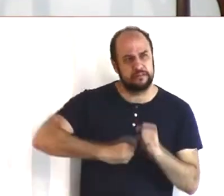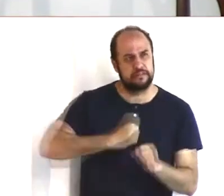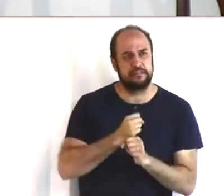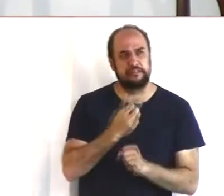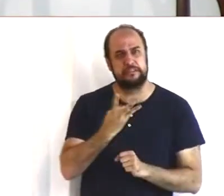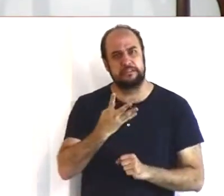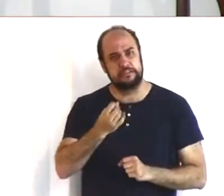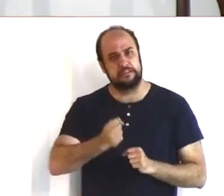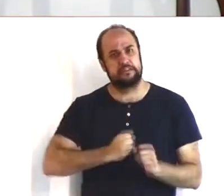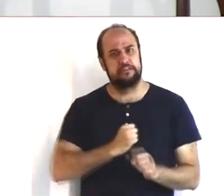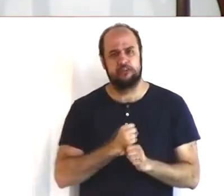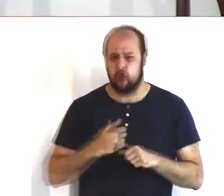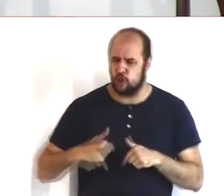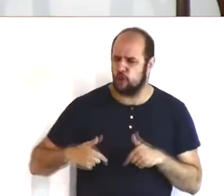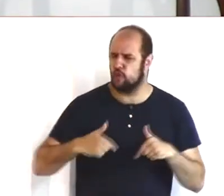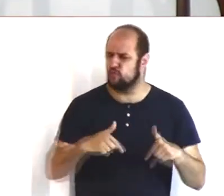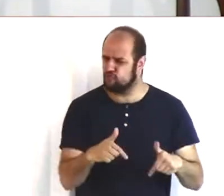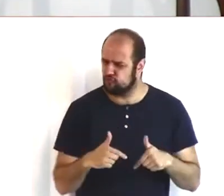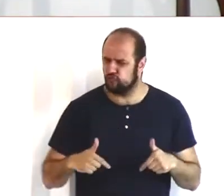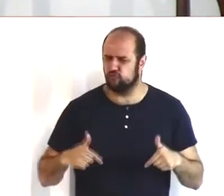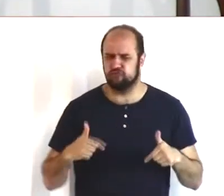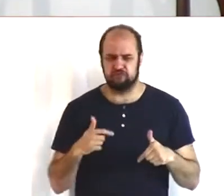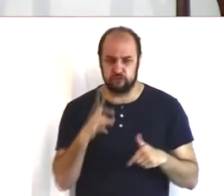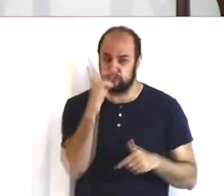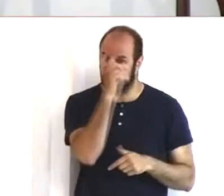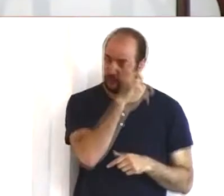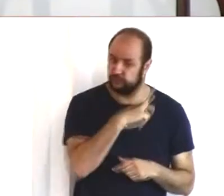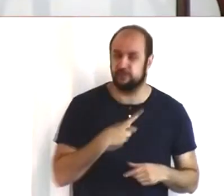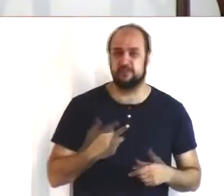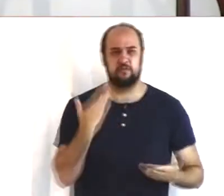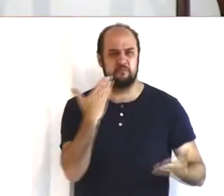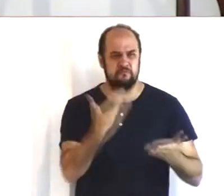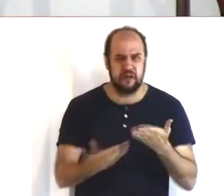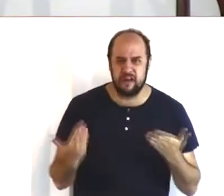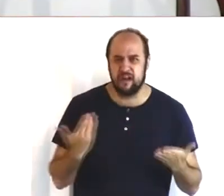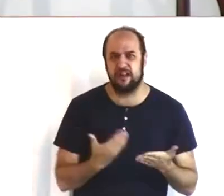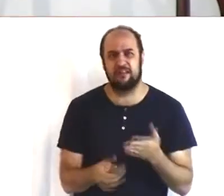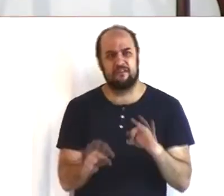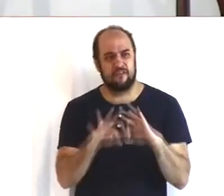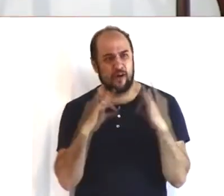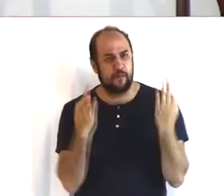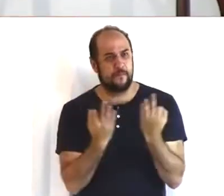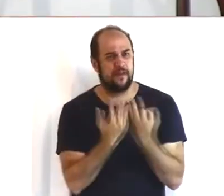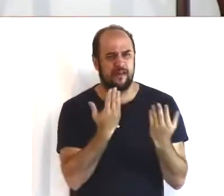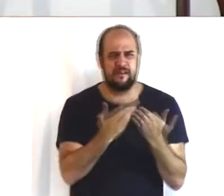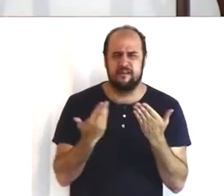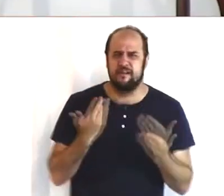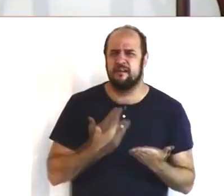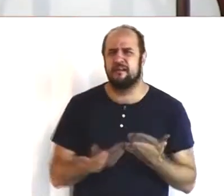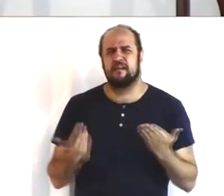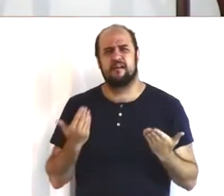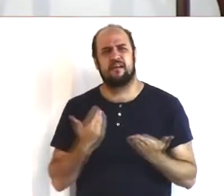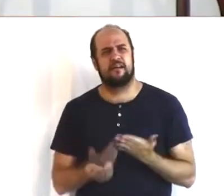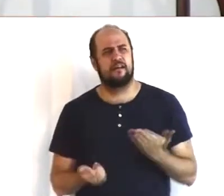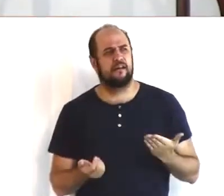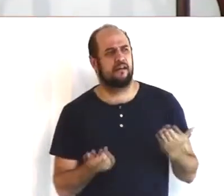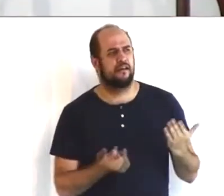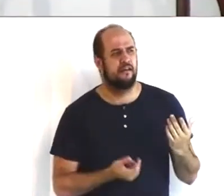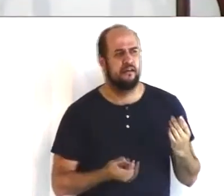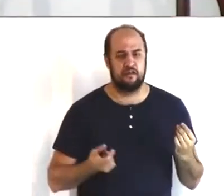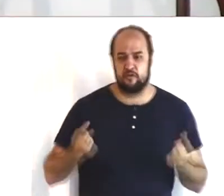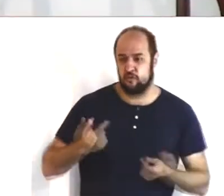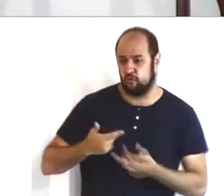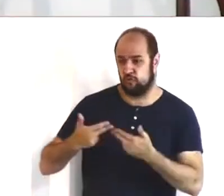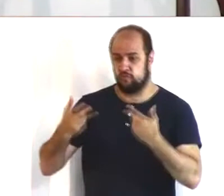lutas diferentes, lutas às vezes muito graves, perdas de familiares, recebimento, ganhos